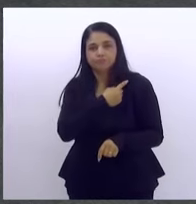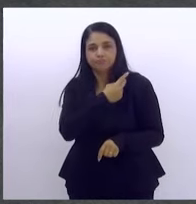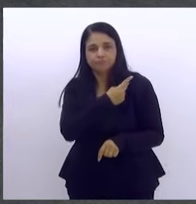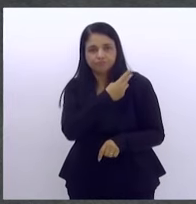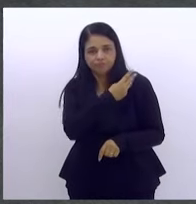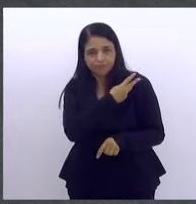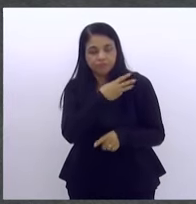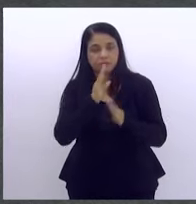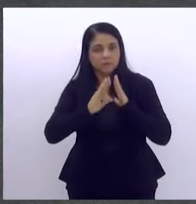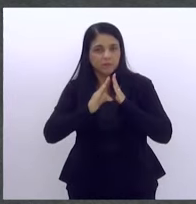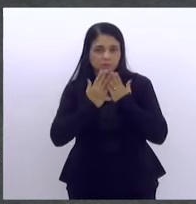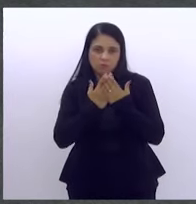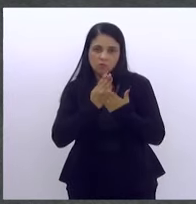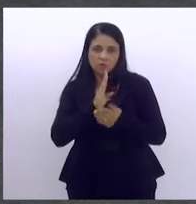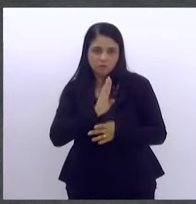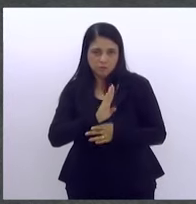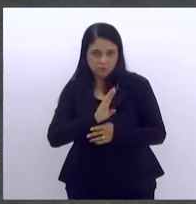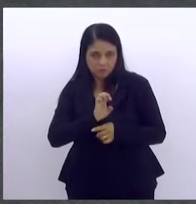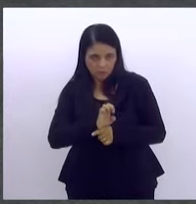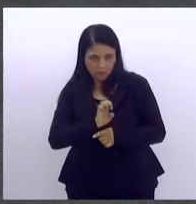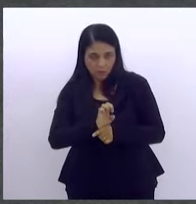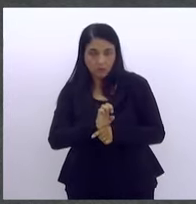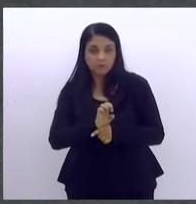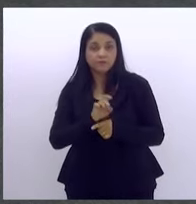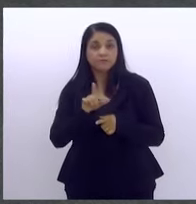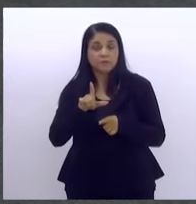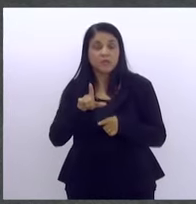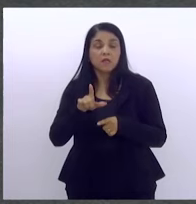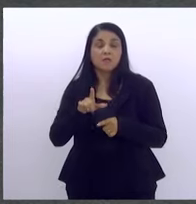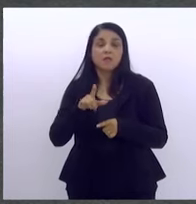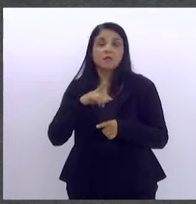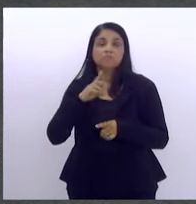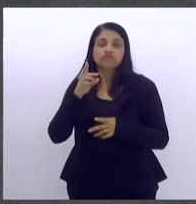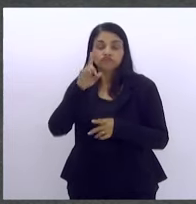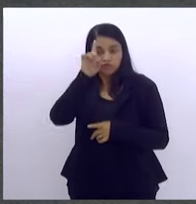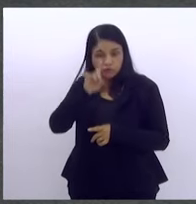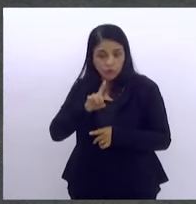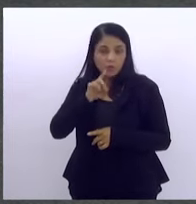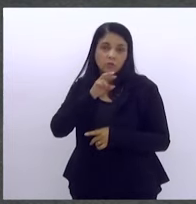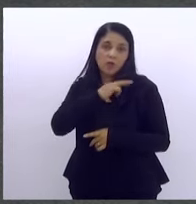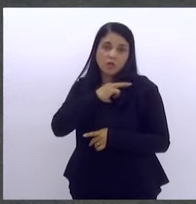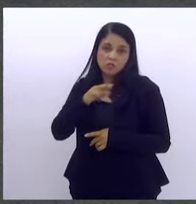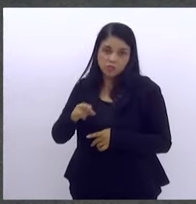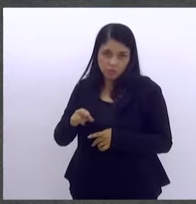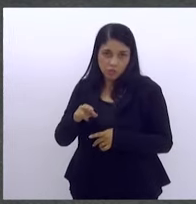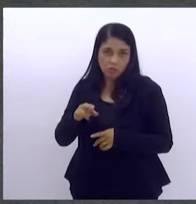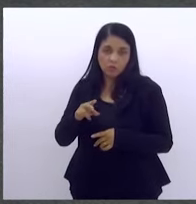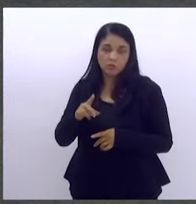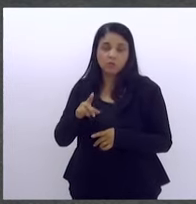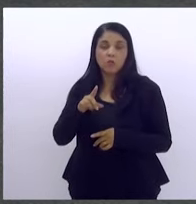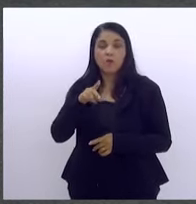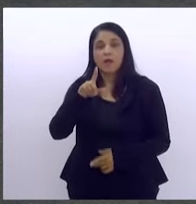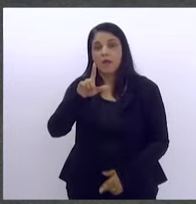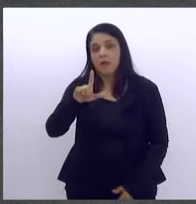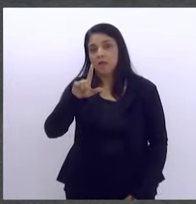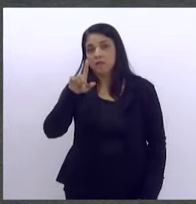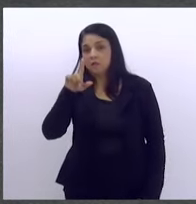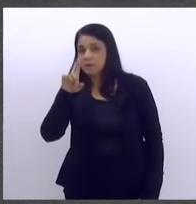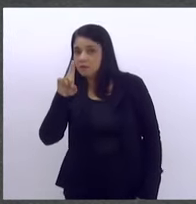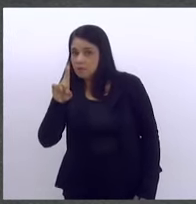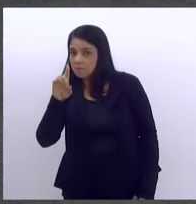escolas estaduais. É facultado o direito à religião, conforme diz a LDB e a